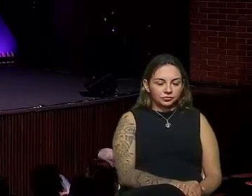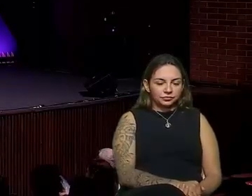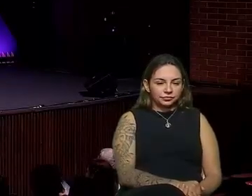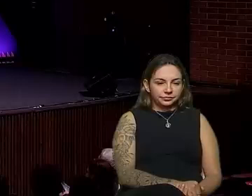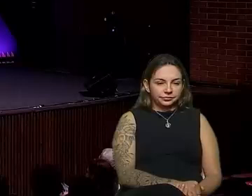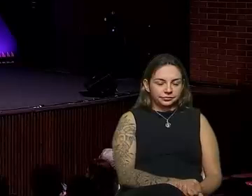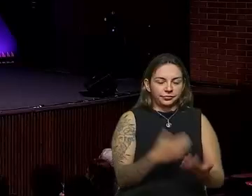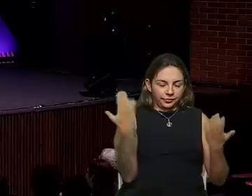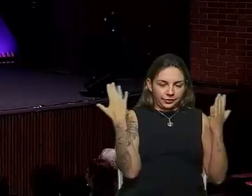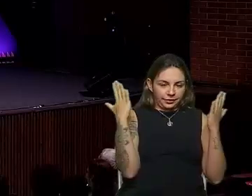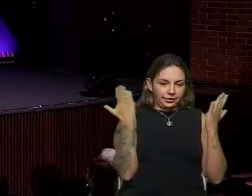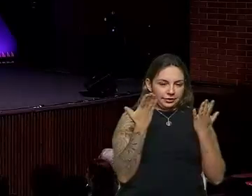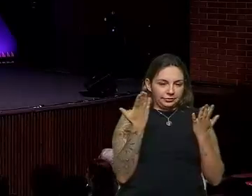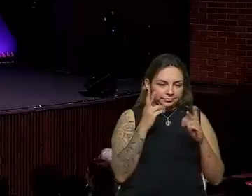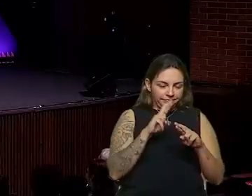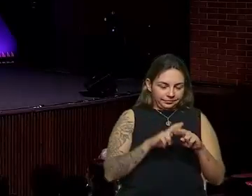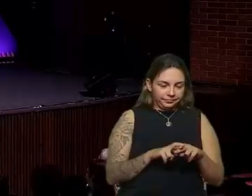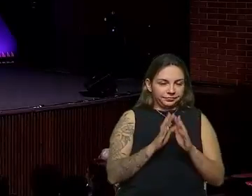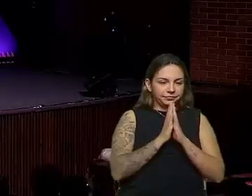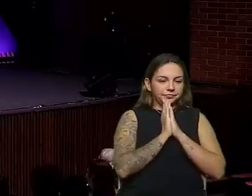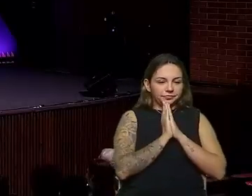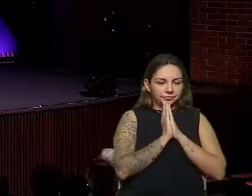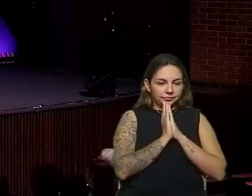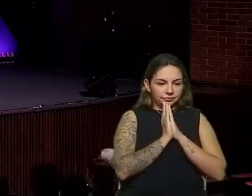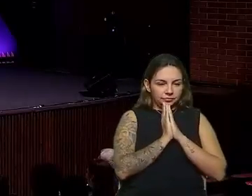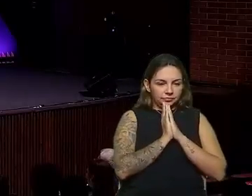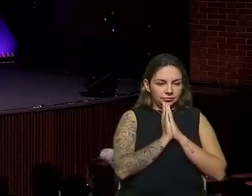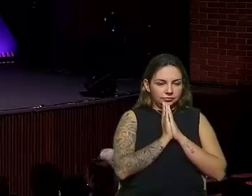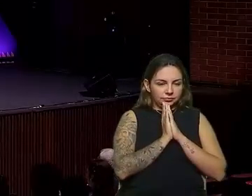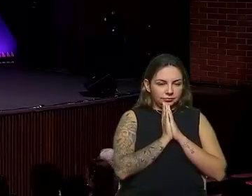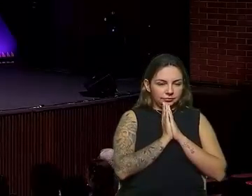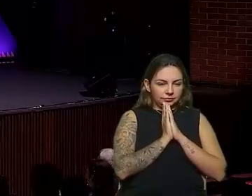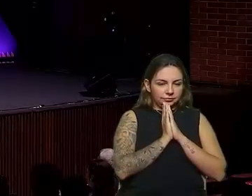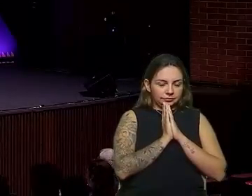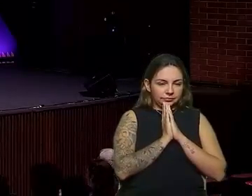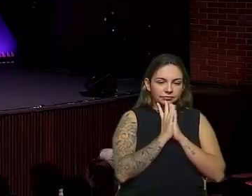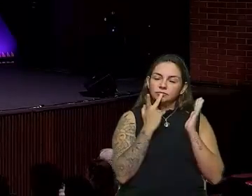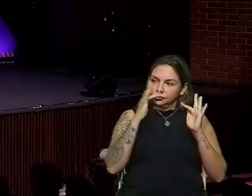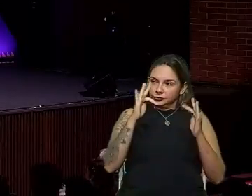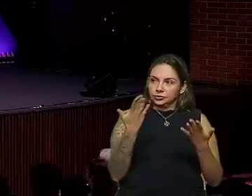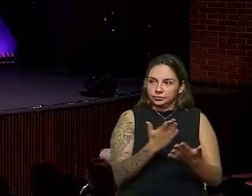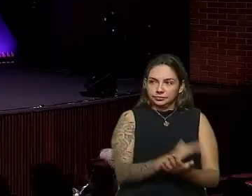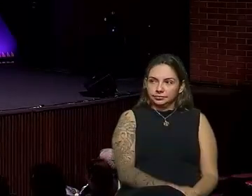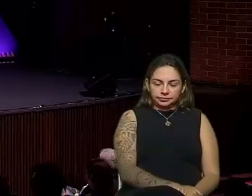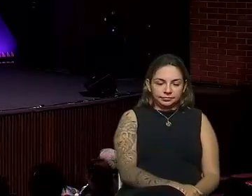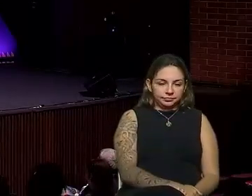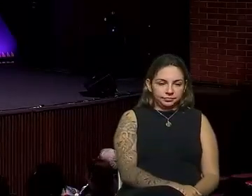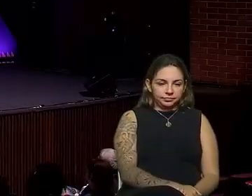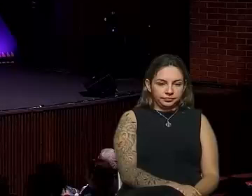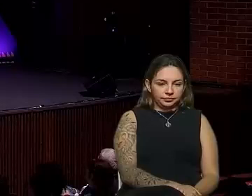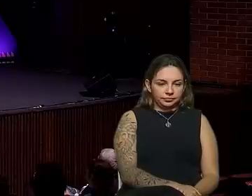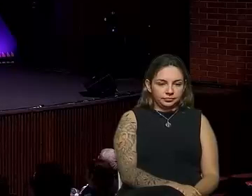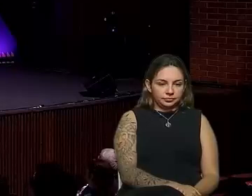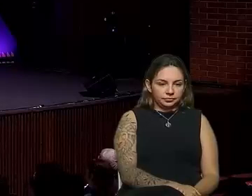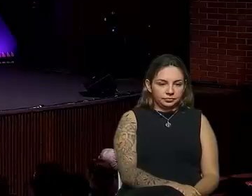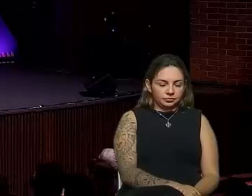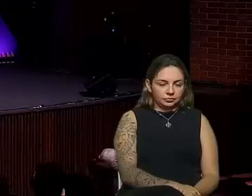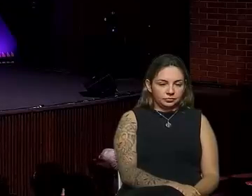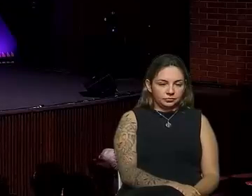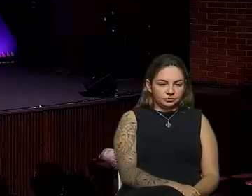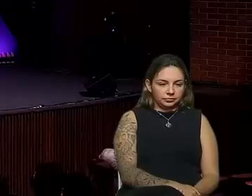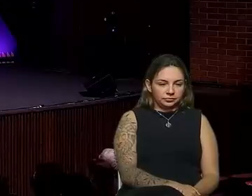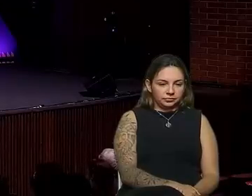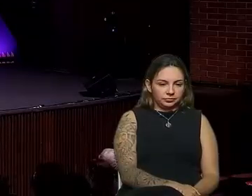Libras. Estes intercalam ao longo do vídeo entre diferentes mulheres e homens que trajam blusa preta. Eles traduzem simultaneamente tudo o que é